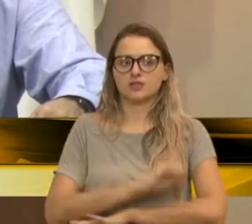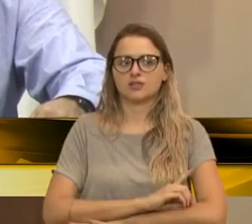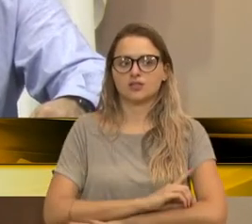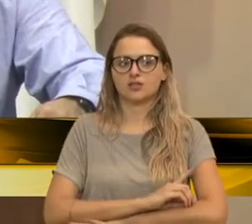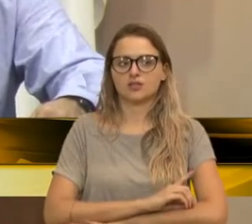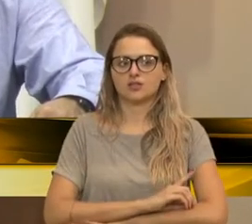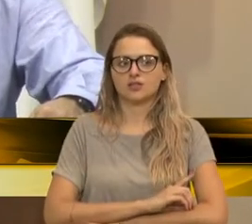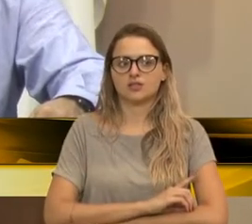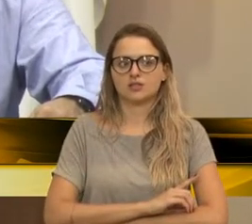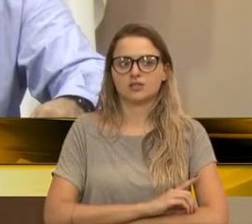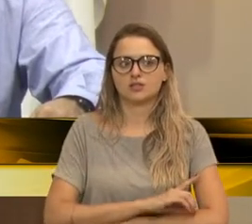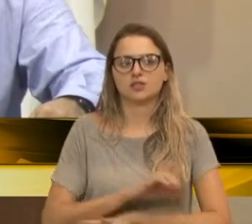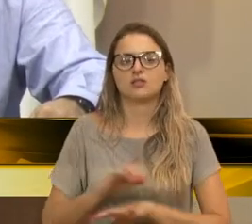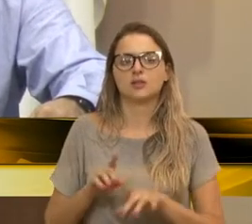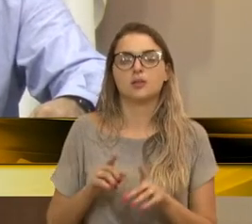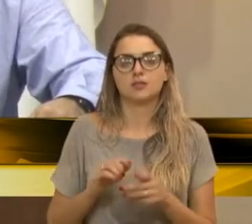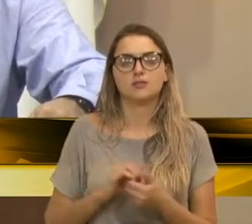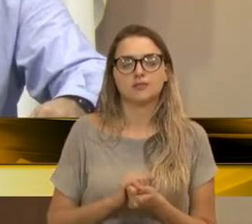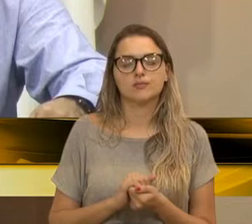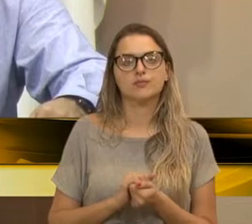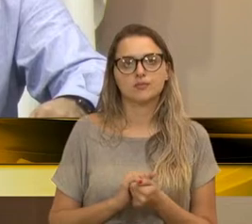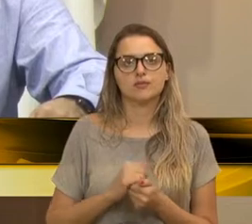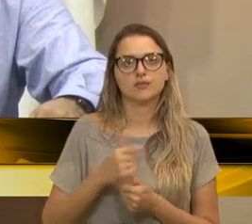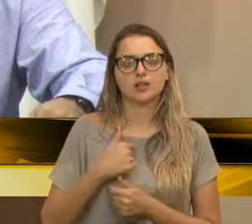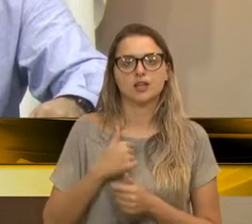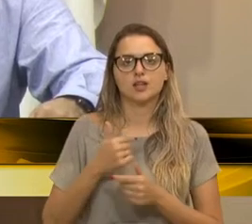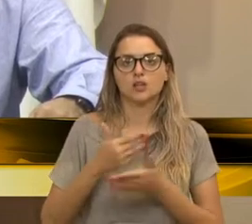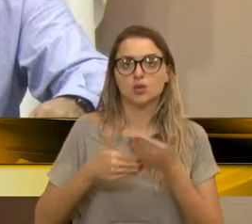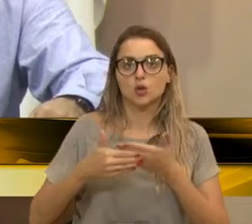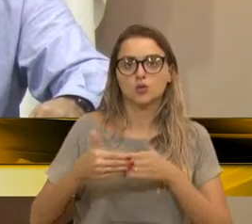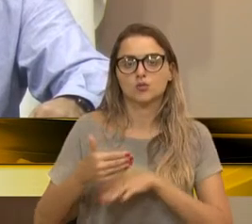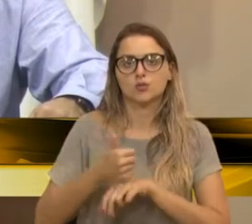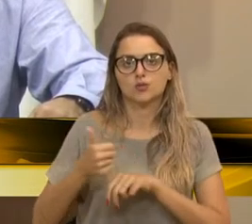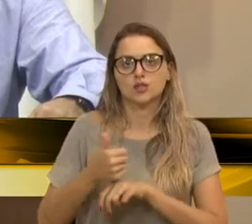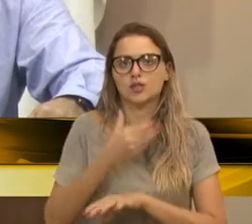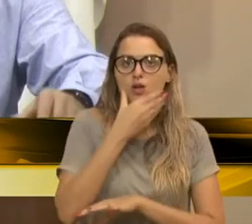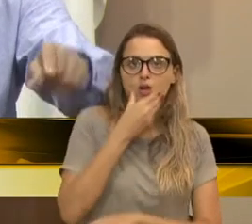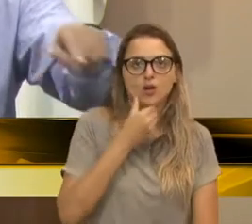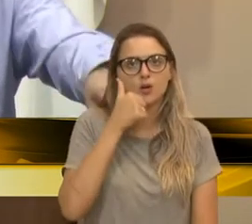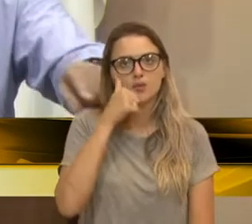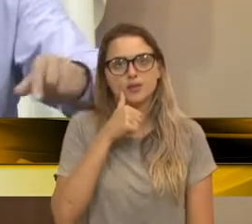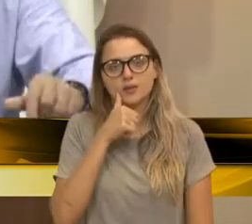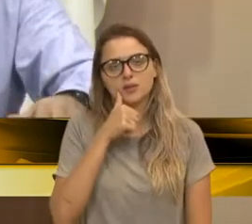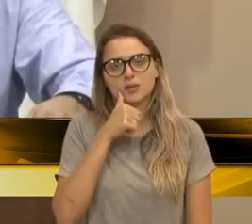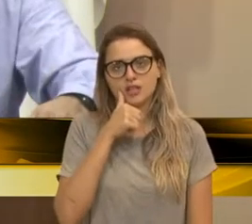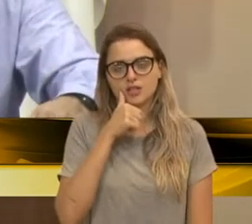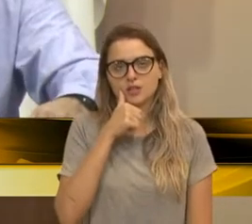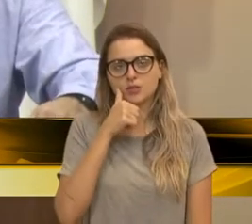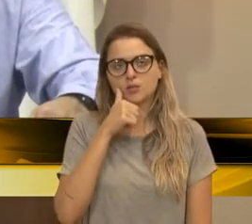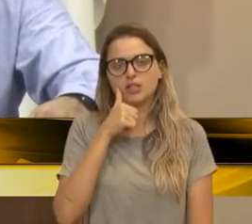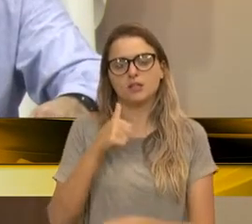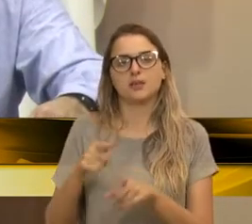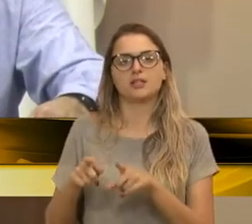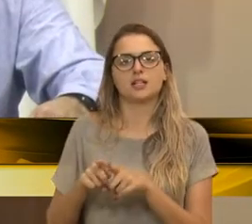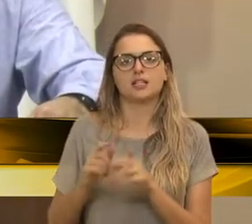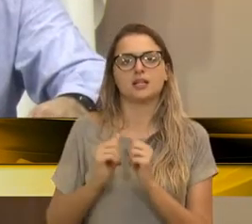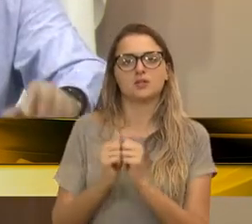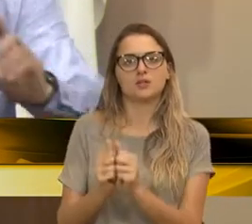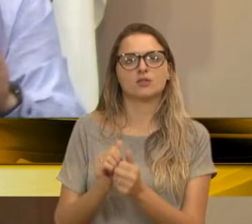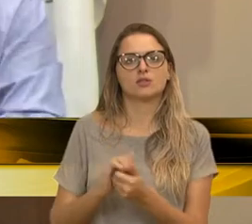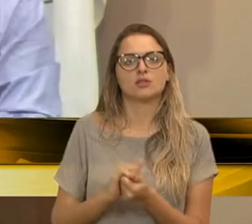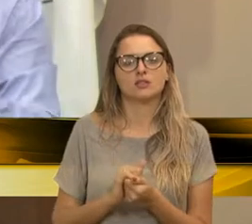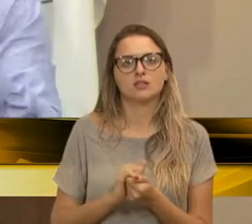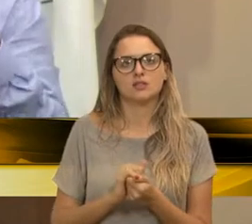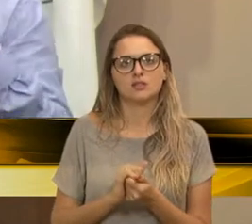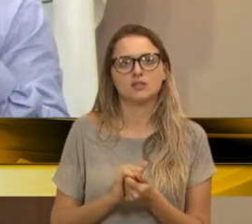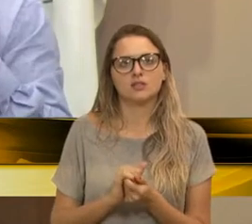todos os brasileiros precisam daquele aguerrido agricultor, homens e mulheres jovens que ficam no interior para comida na sua mesa. Então,